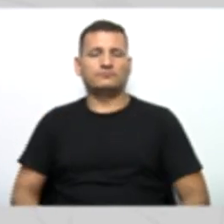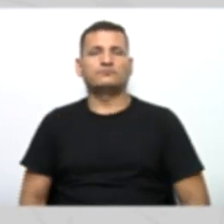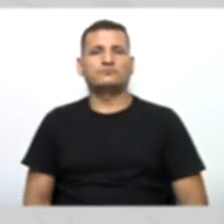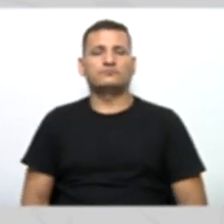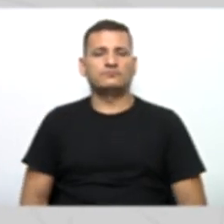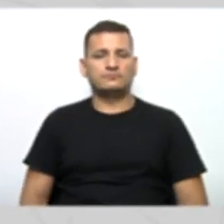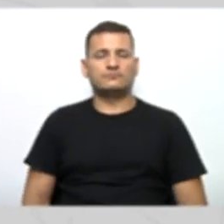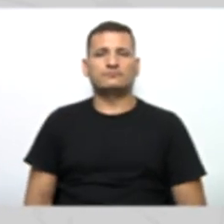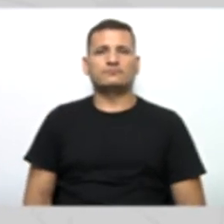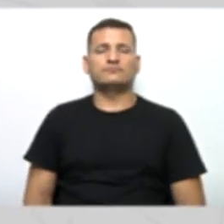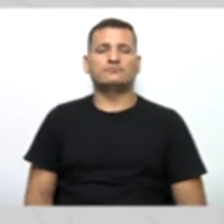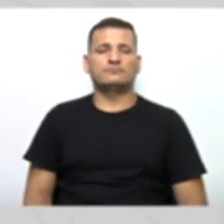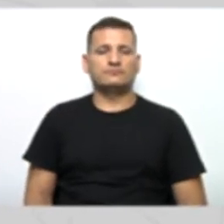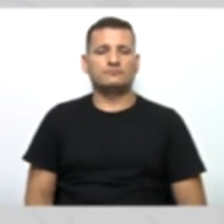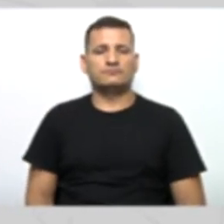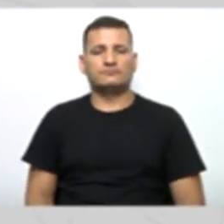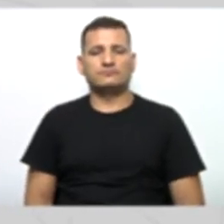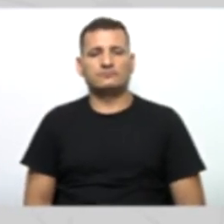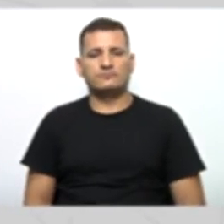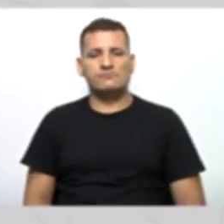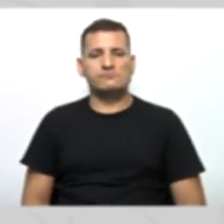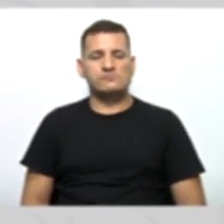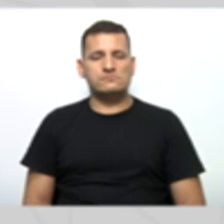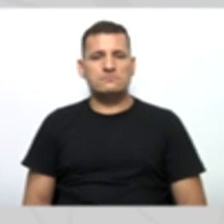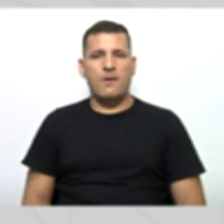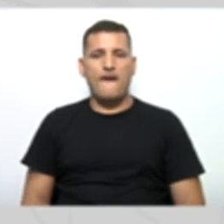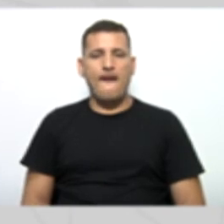exemplo, eu posso relacionar